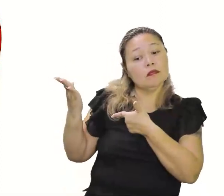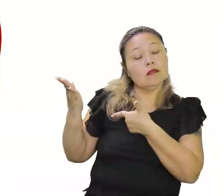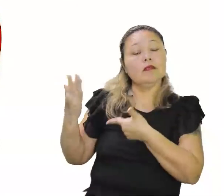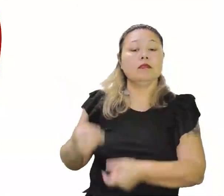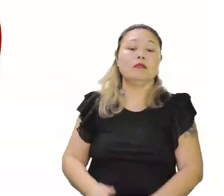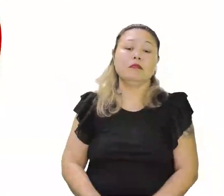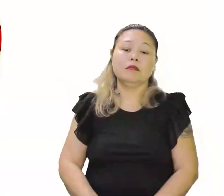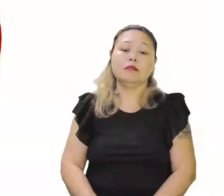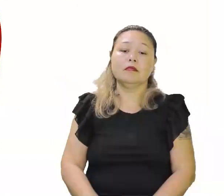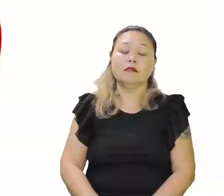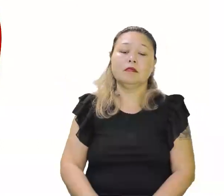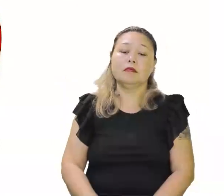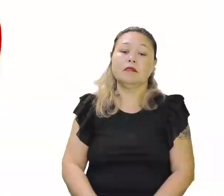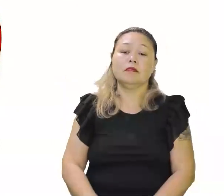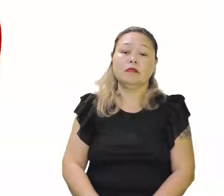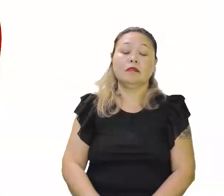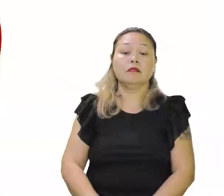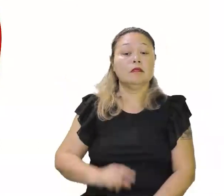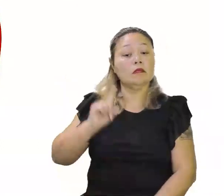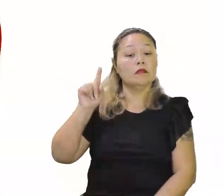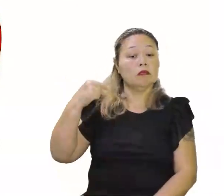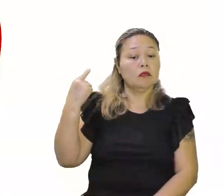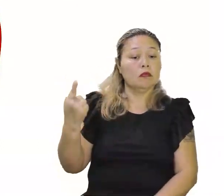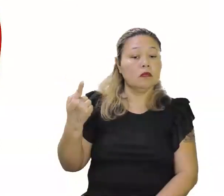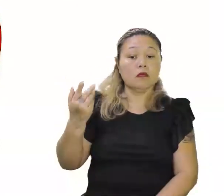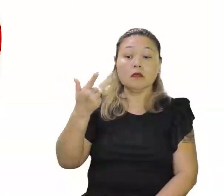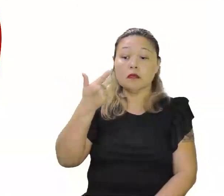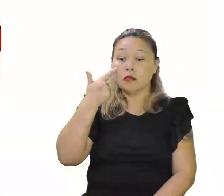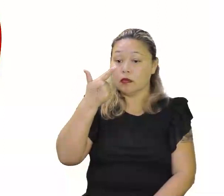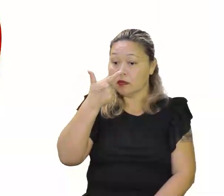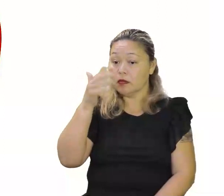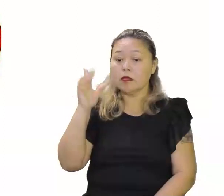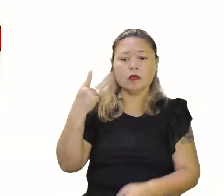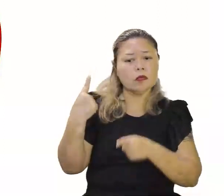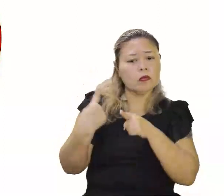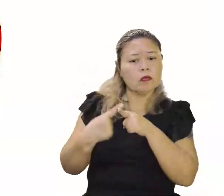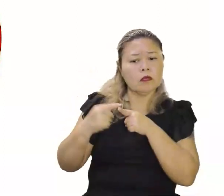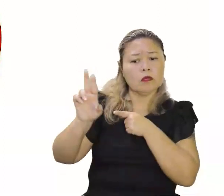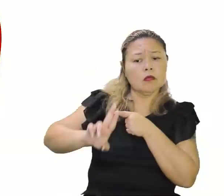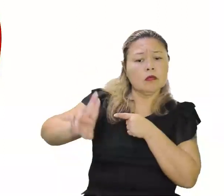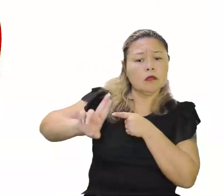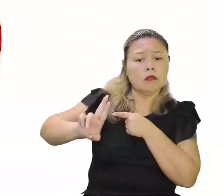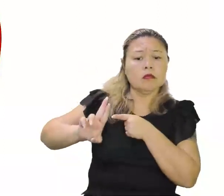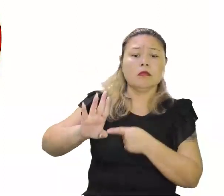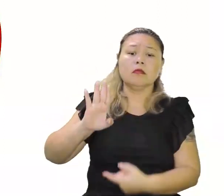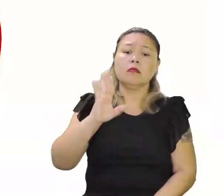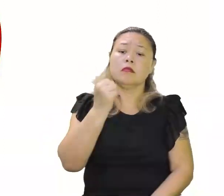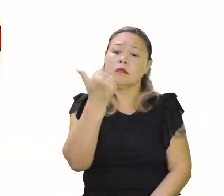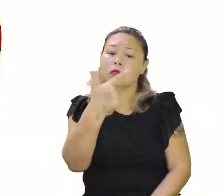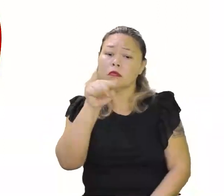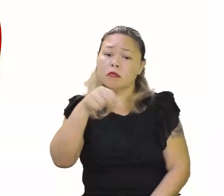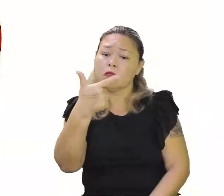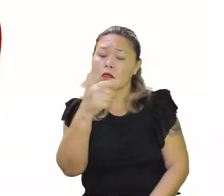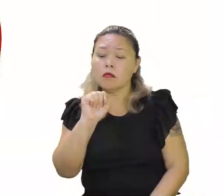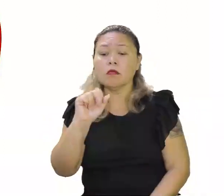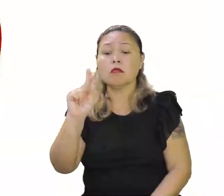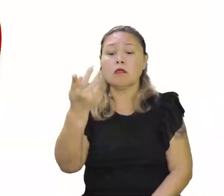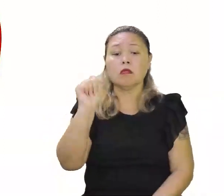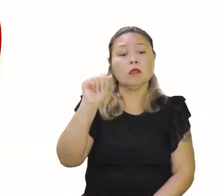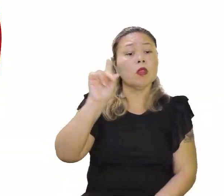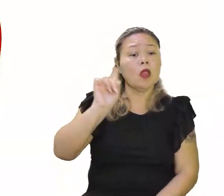divisão que a gente está fazendo aqui. Outro ponto a se observar, assim, por que usou 12,28 hectares e